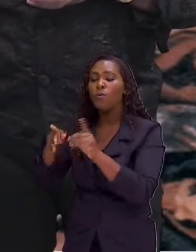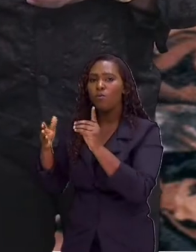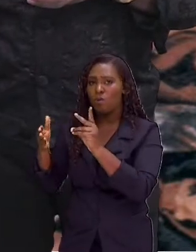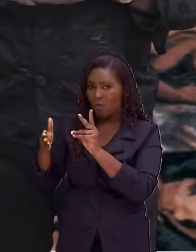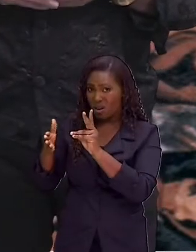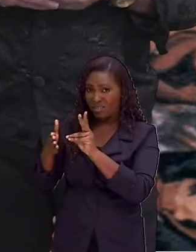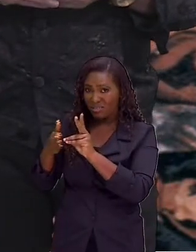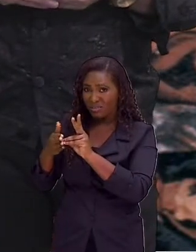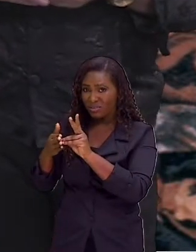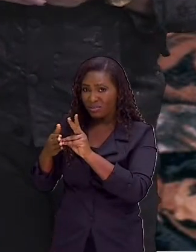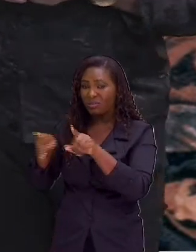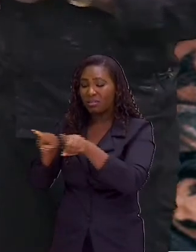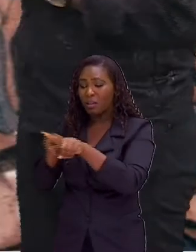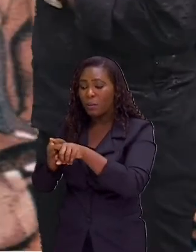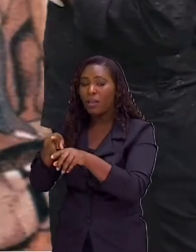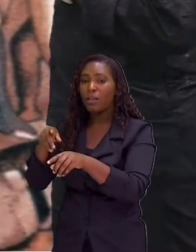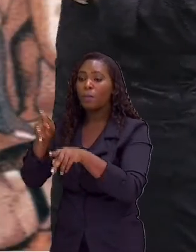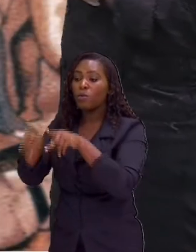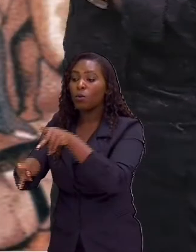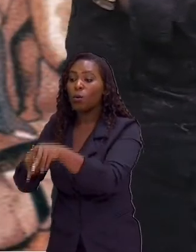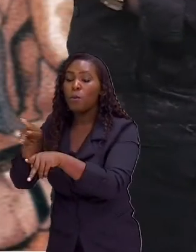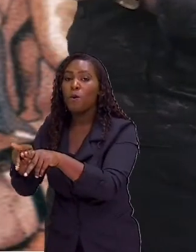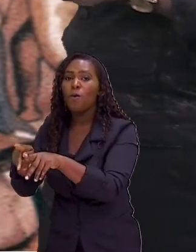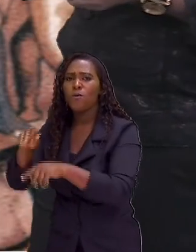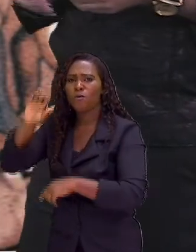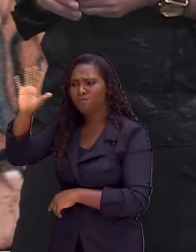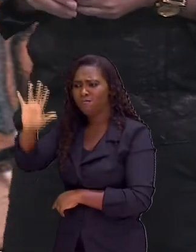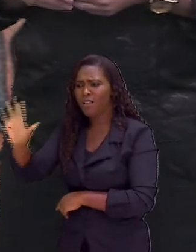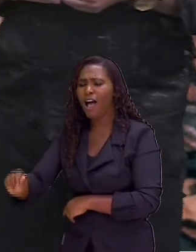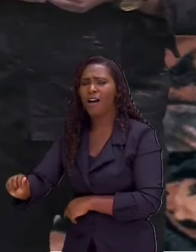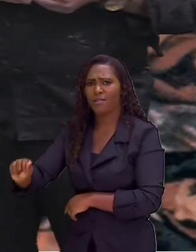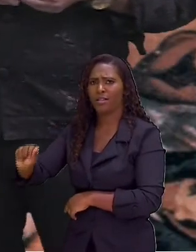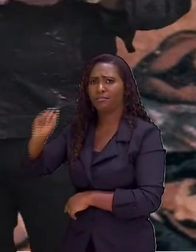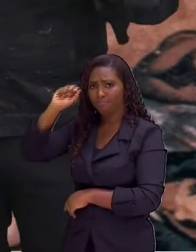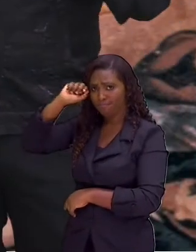contra o governo espanhol, como nós estamos vendo na imagem.